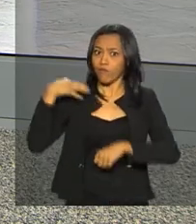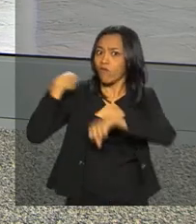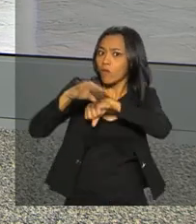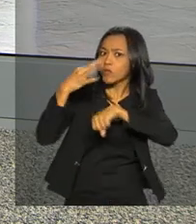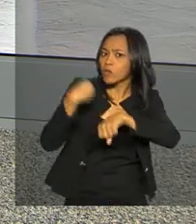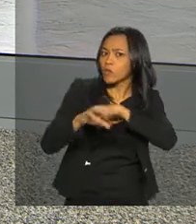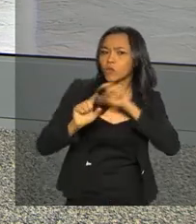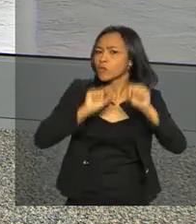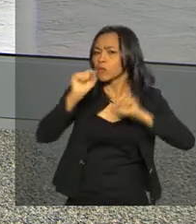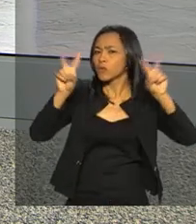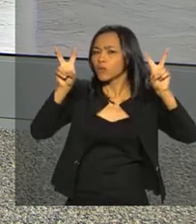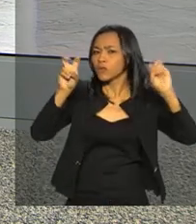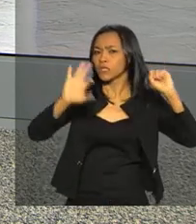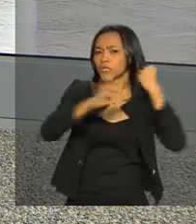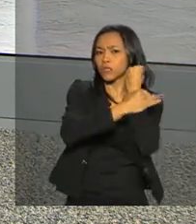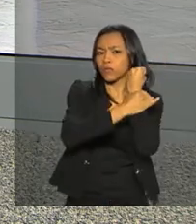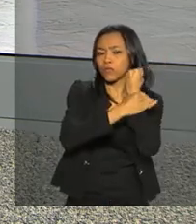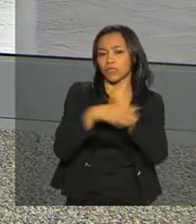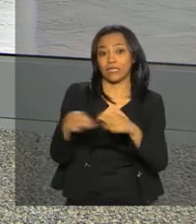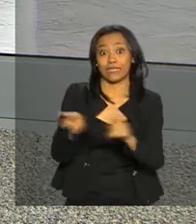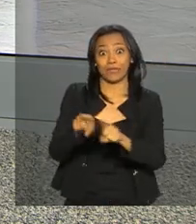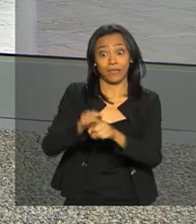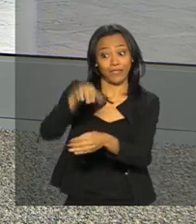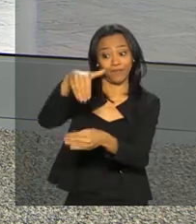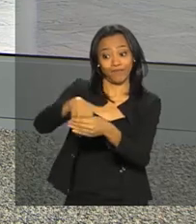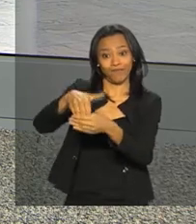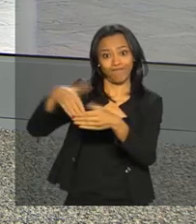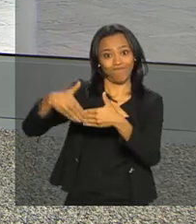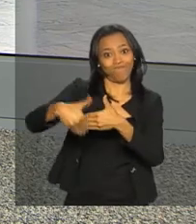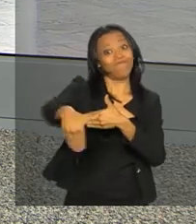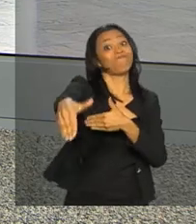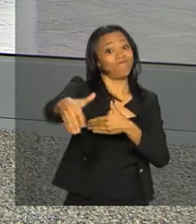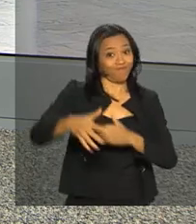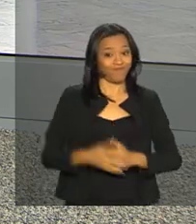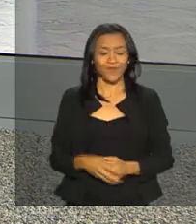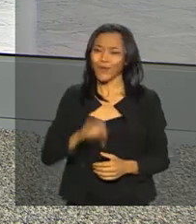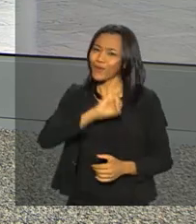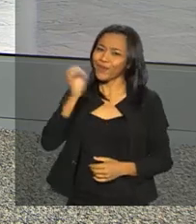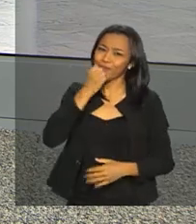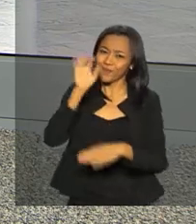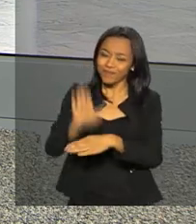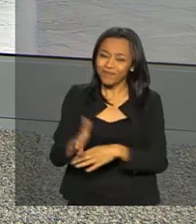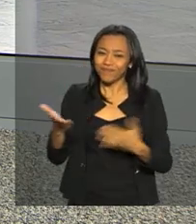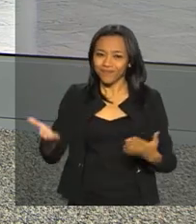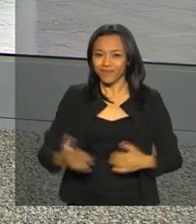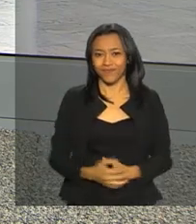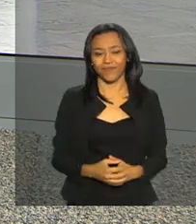informações sobre segurança e também sobre as eleições. Oi, Luciana, boa tarde.